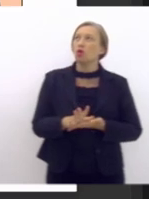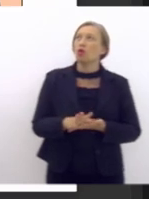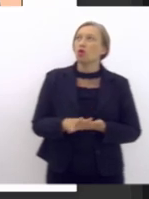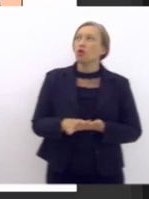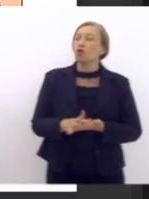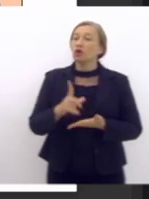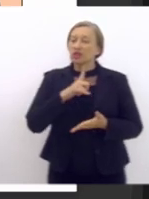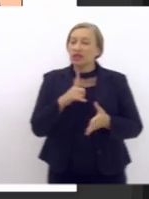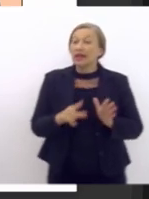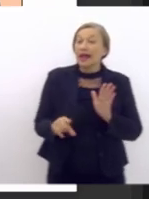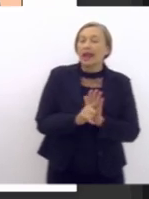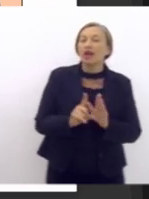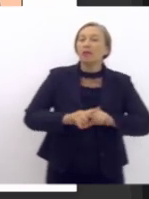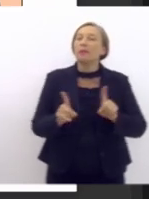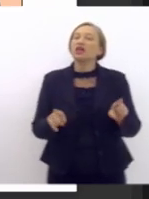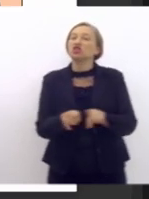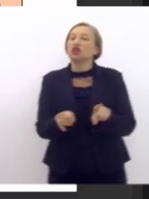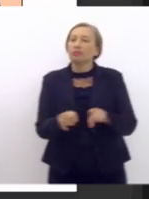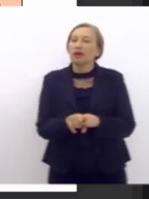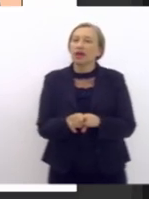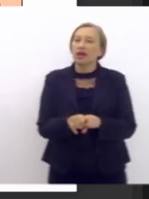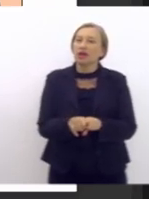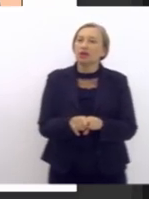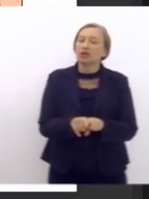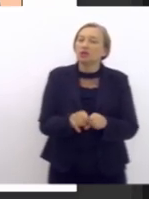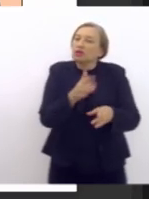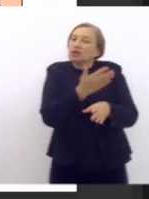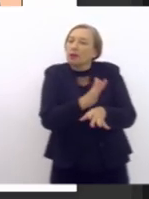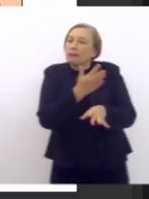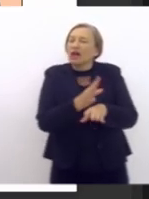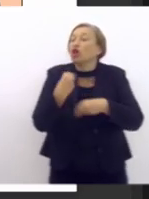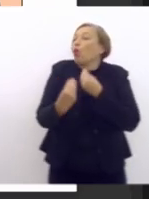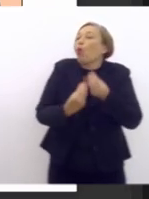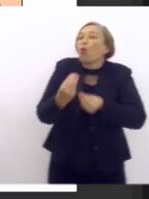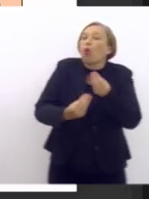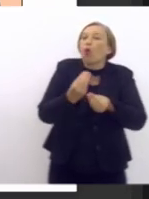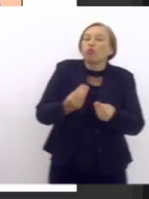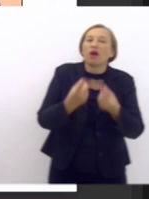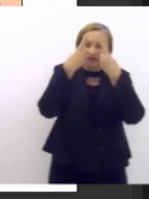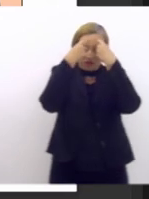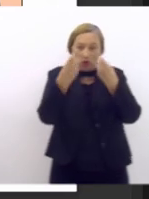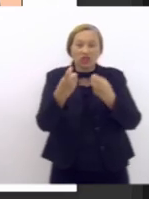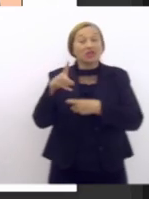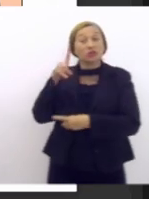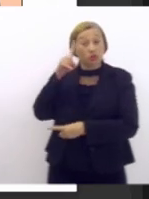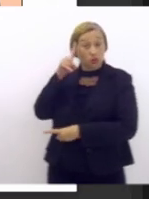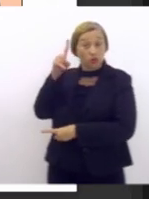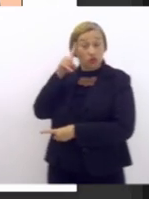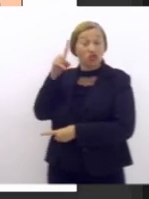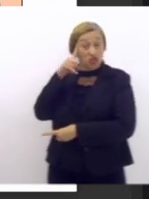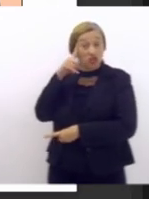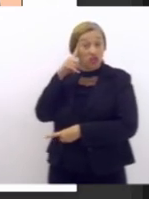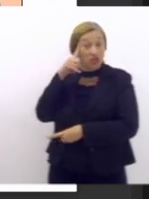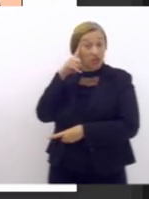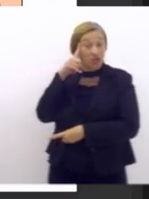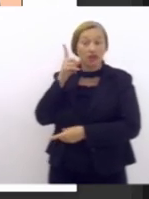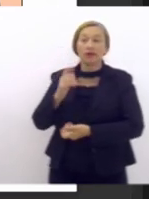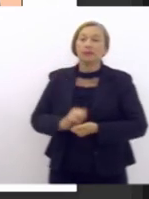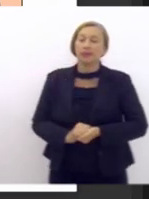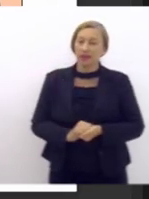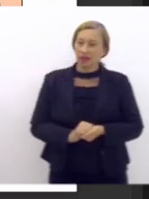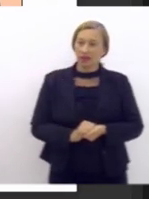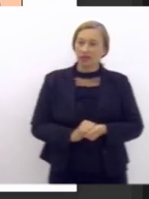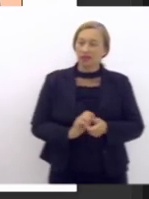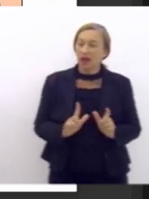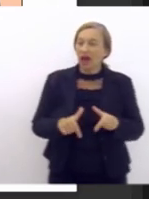o que está na legislação, mas também exemplos práticos, né, de como a violência no dia a dia ela